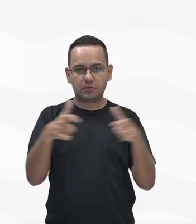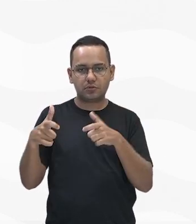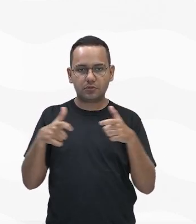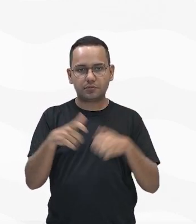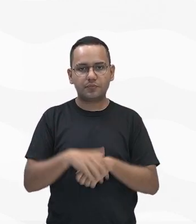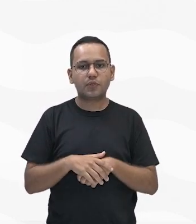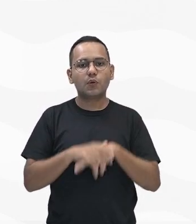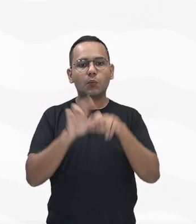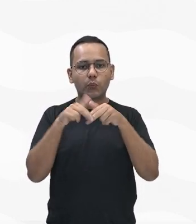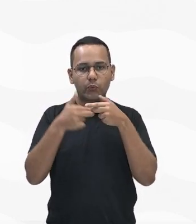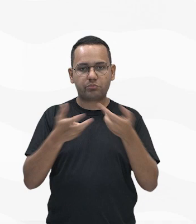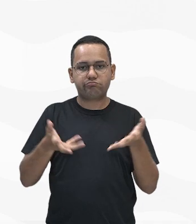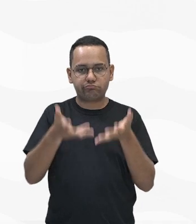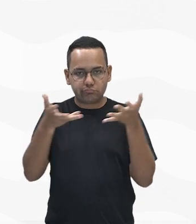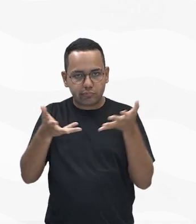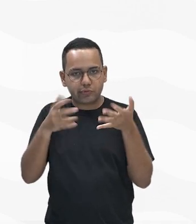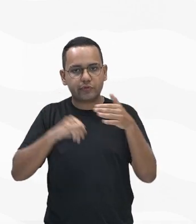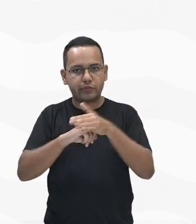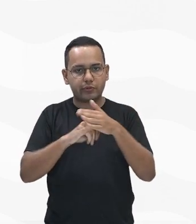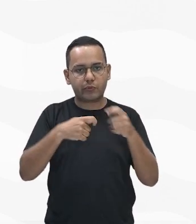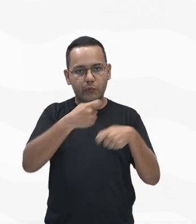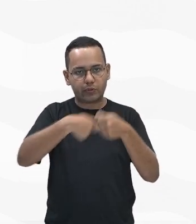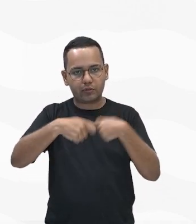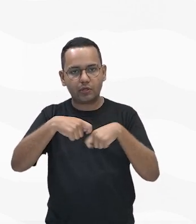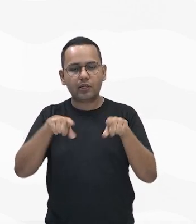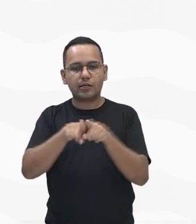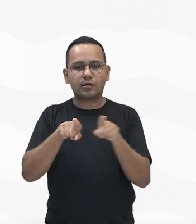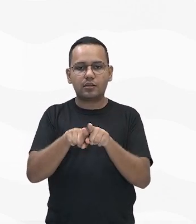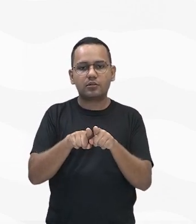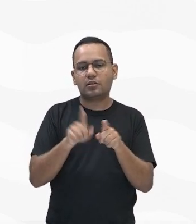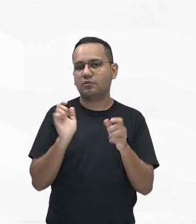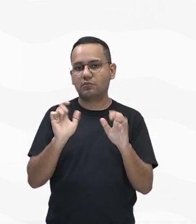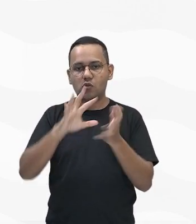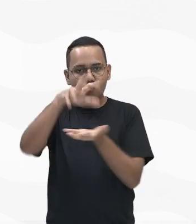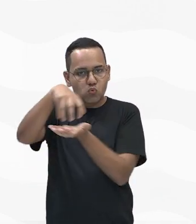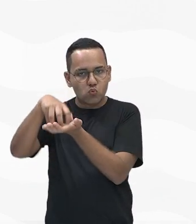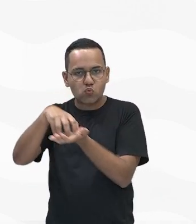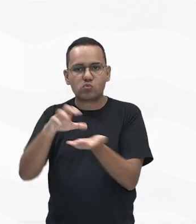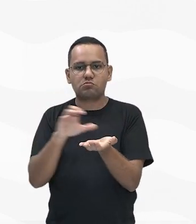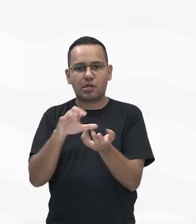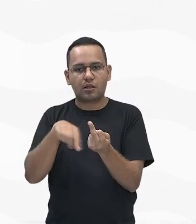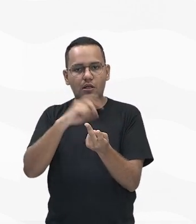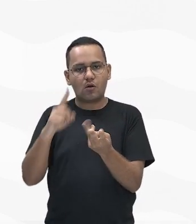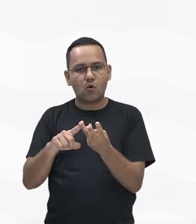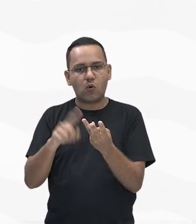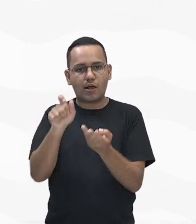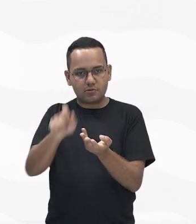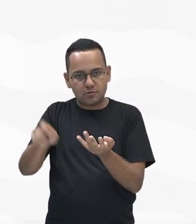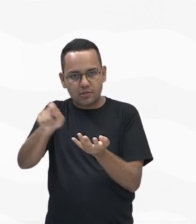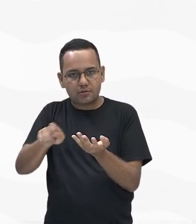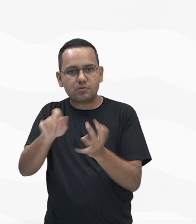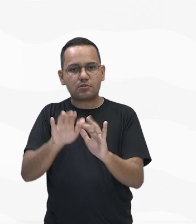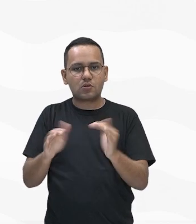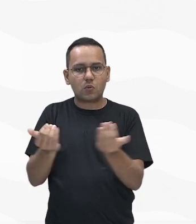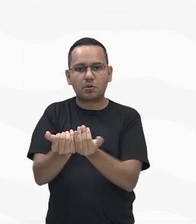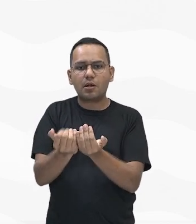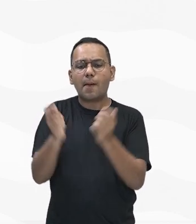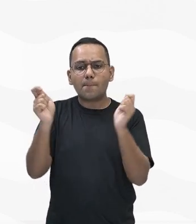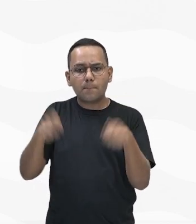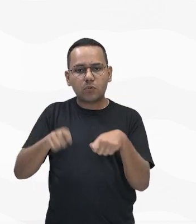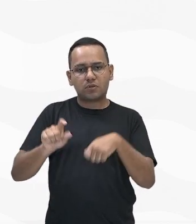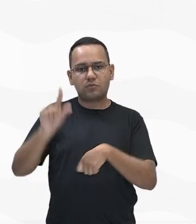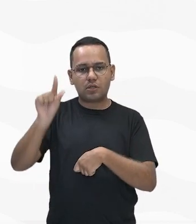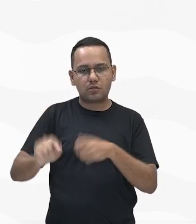financeiras locais, cooperativas de crédito e associações comunitárias pode ajudar a reduzir as taxas de juros para os povos da